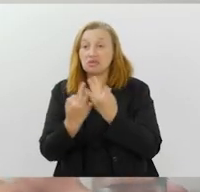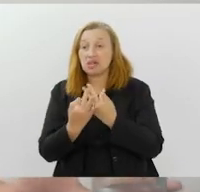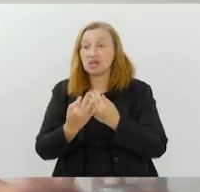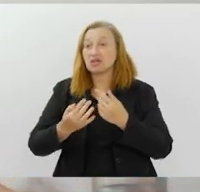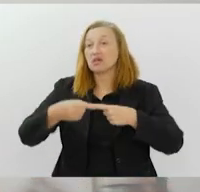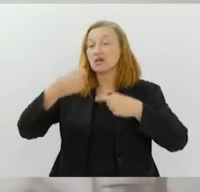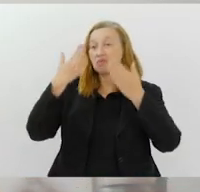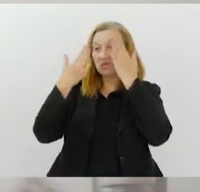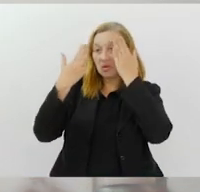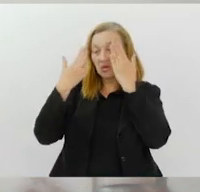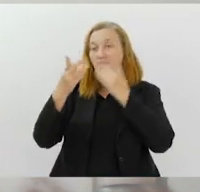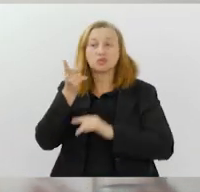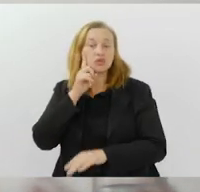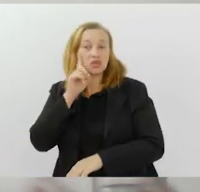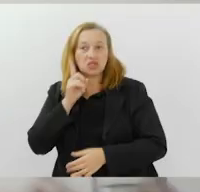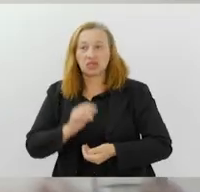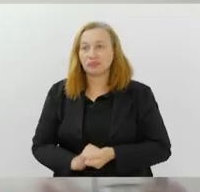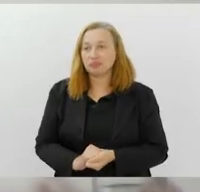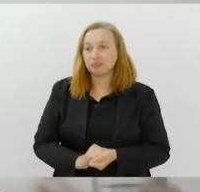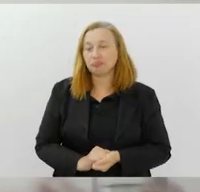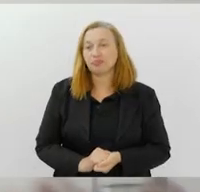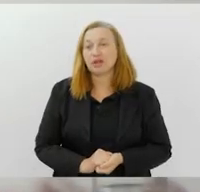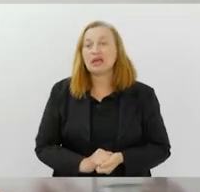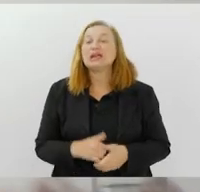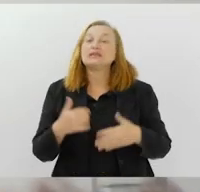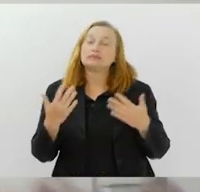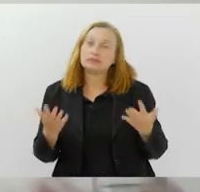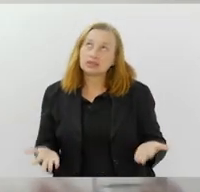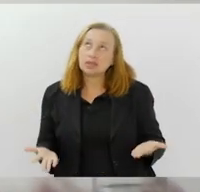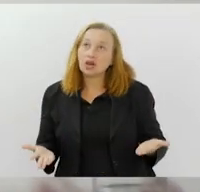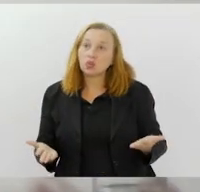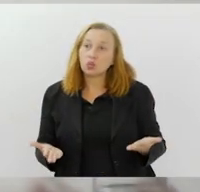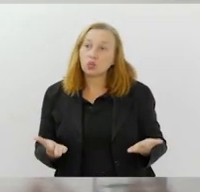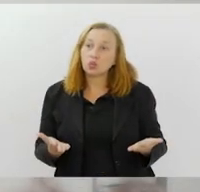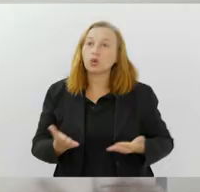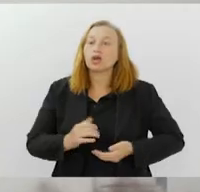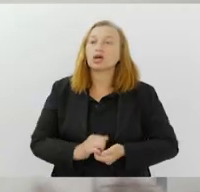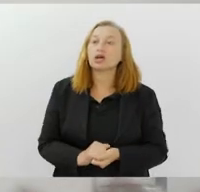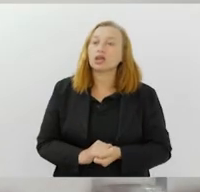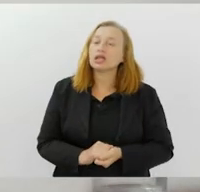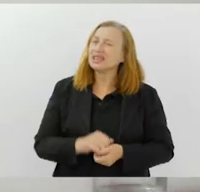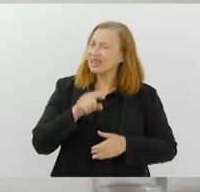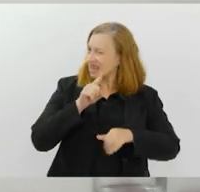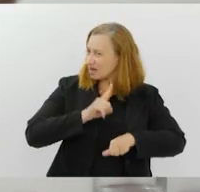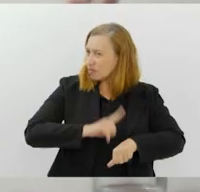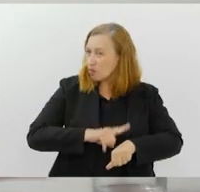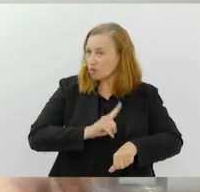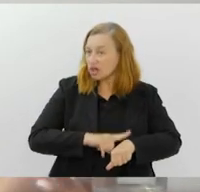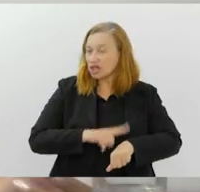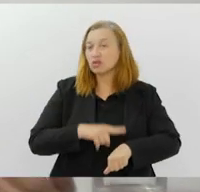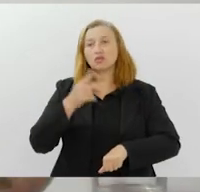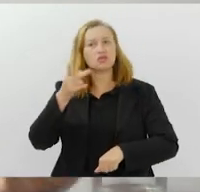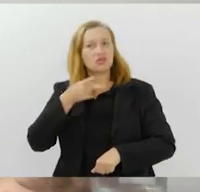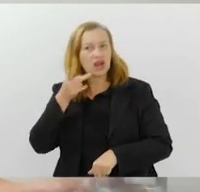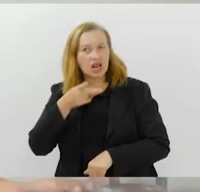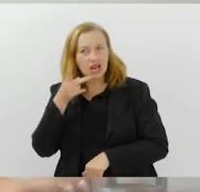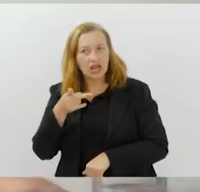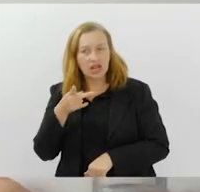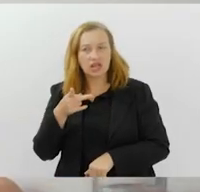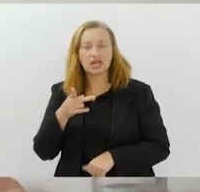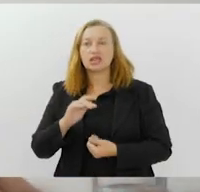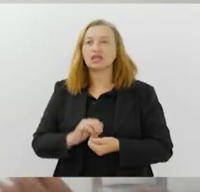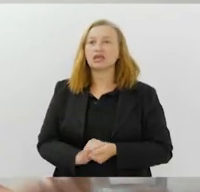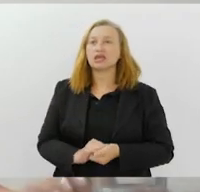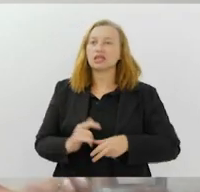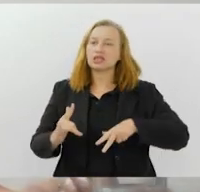no cotidiano eh Então a partir dessa situação ali naquele momento argumentei que estava sendo vítima